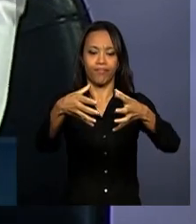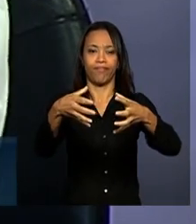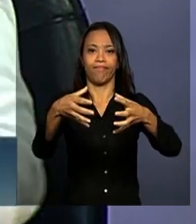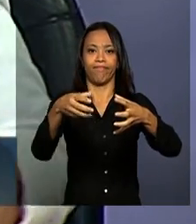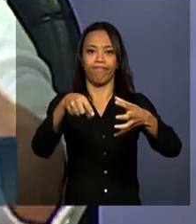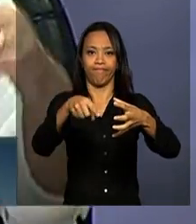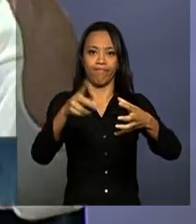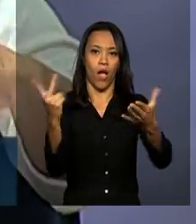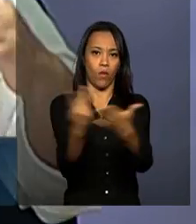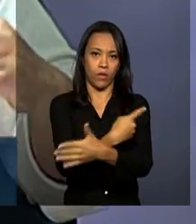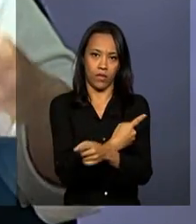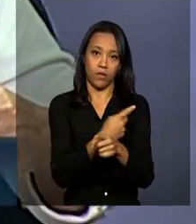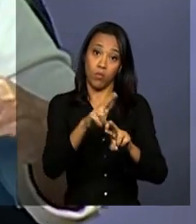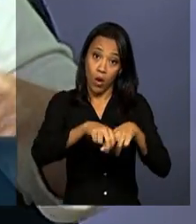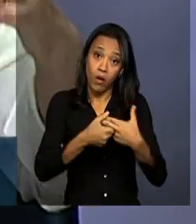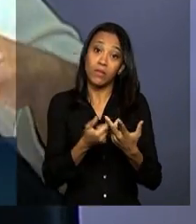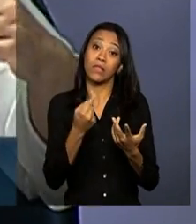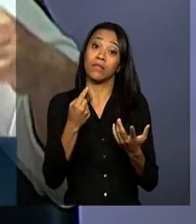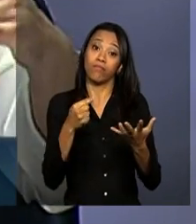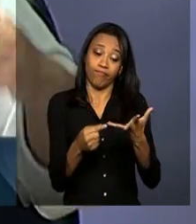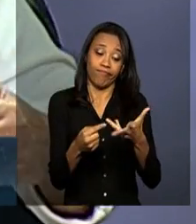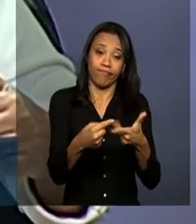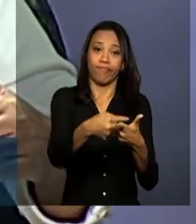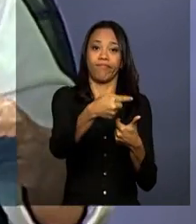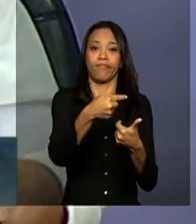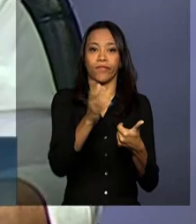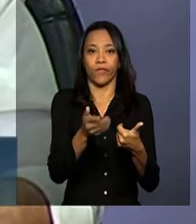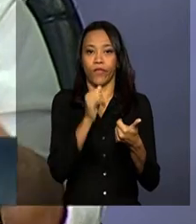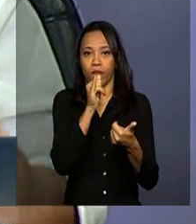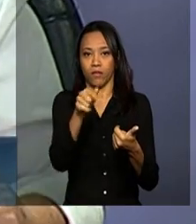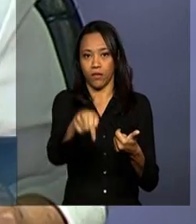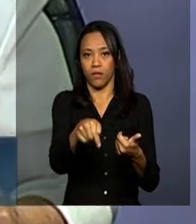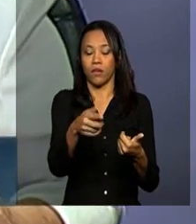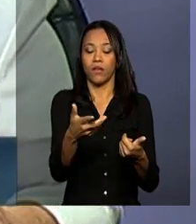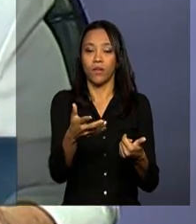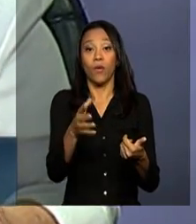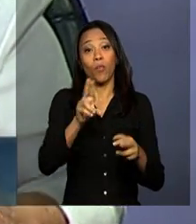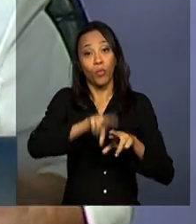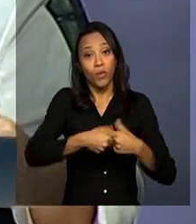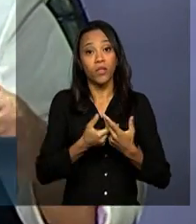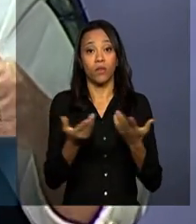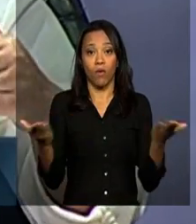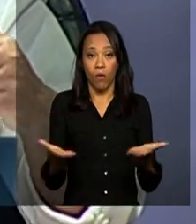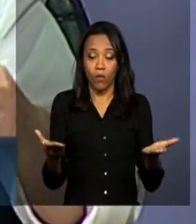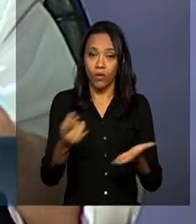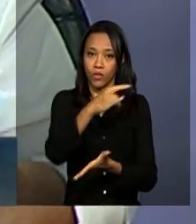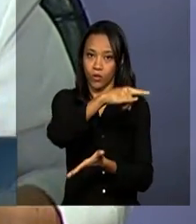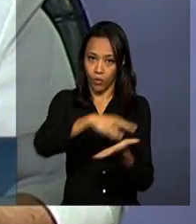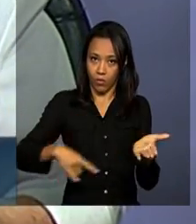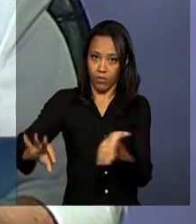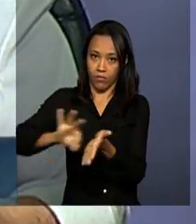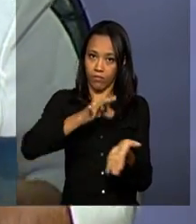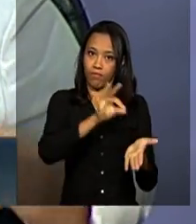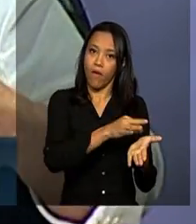concentradas. Então, por isso que adotar medidas como esta, entende? Da